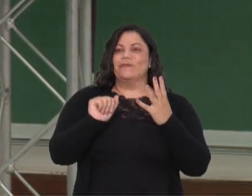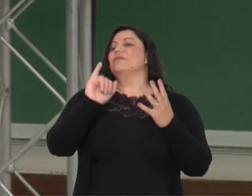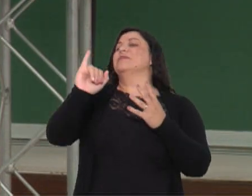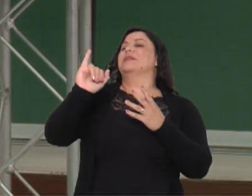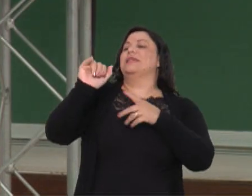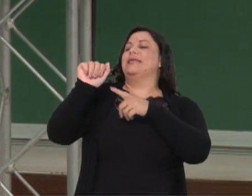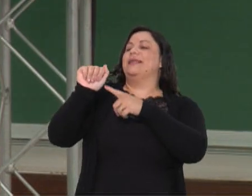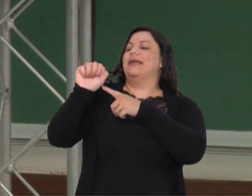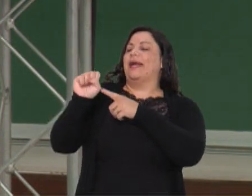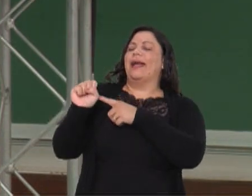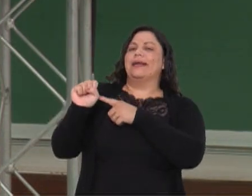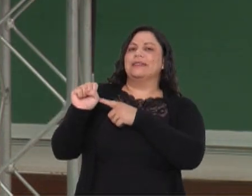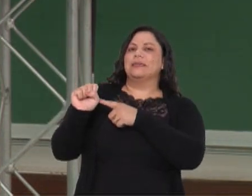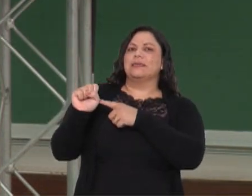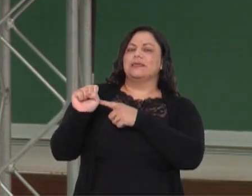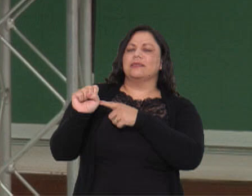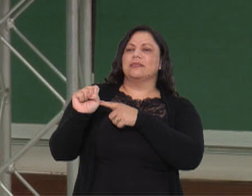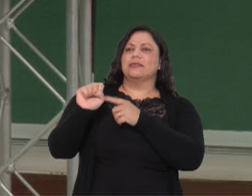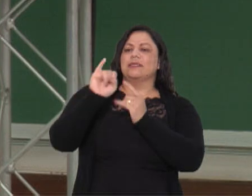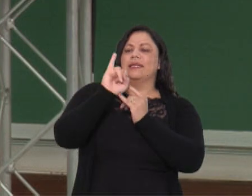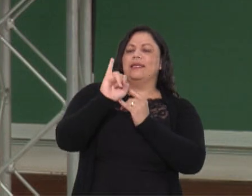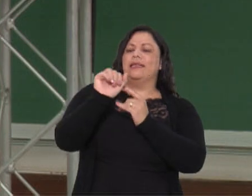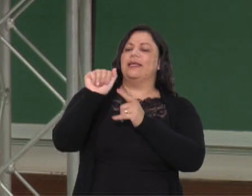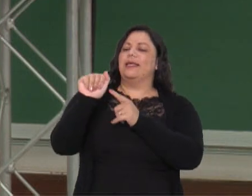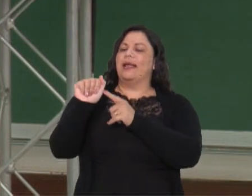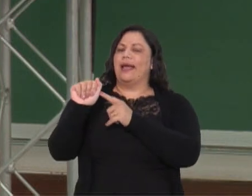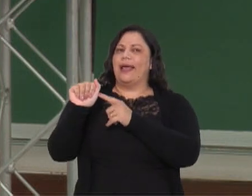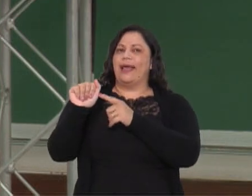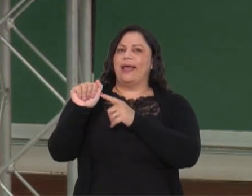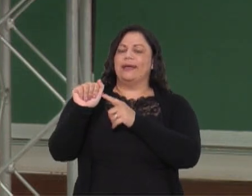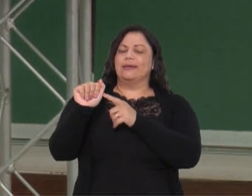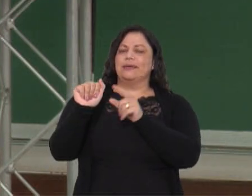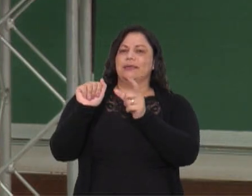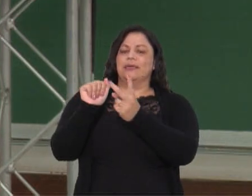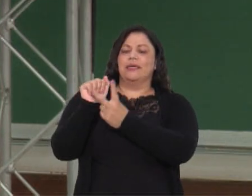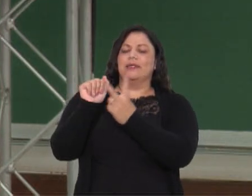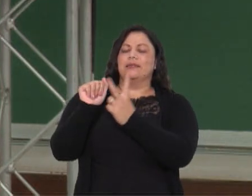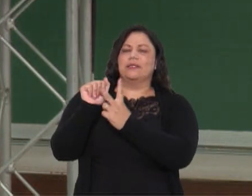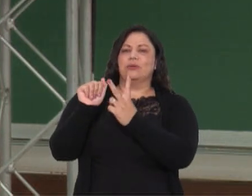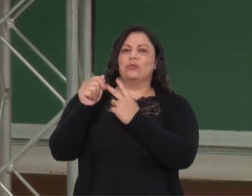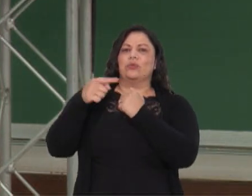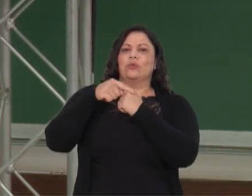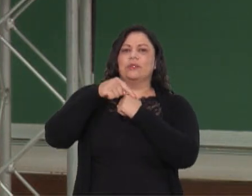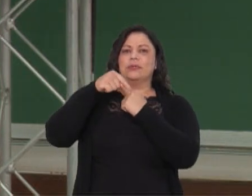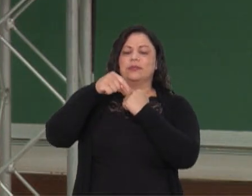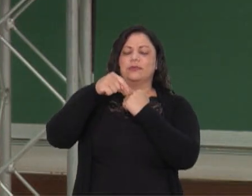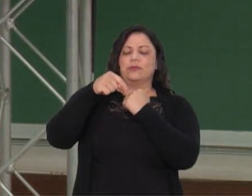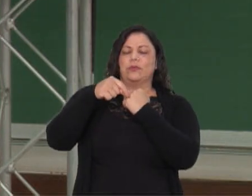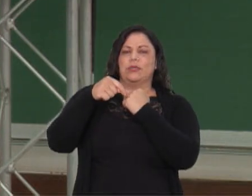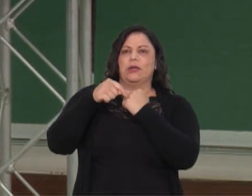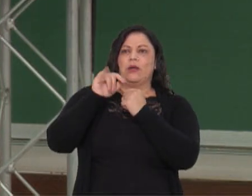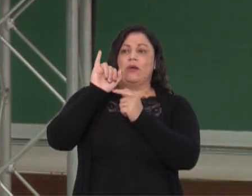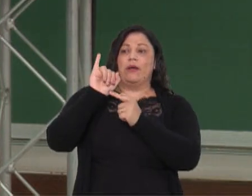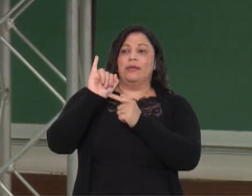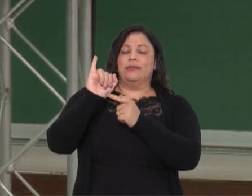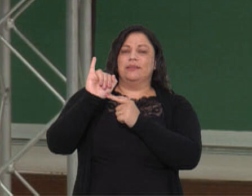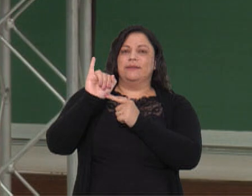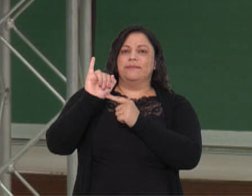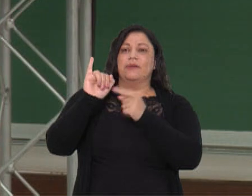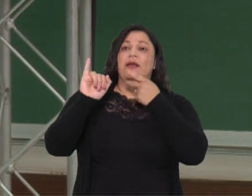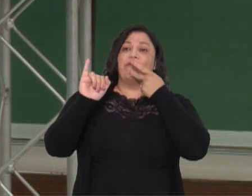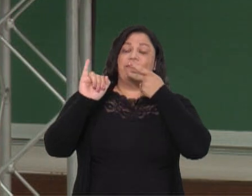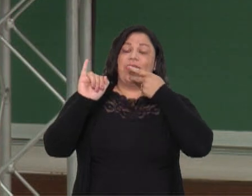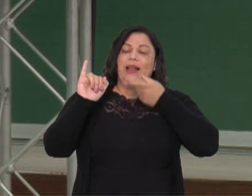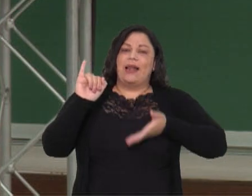com esse ditongo, que é o conjunto aqui das duas vogais, e você vê que uma está subindo, quer ver?